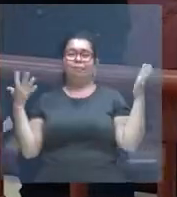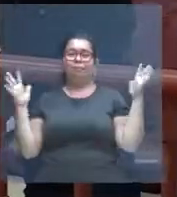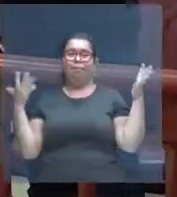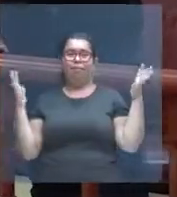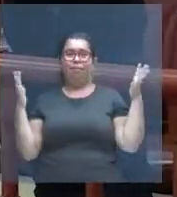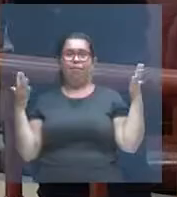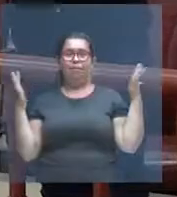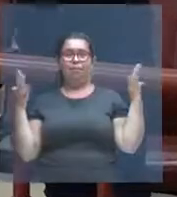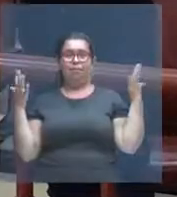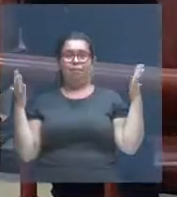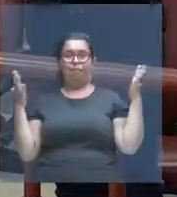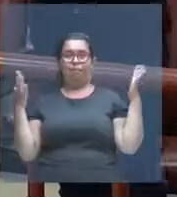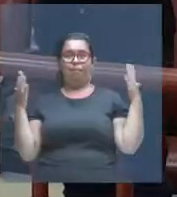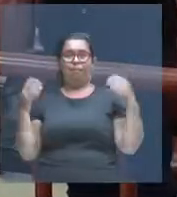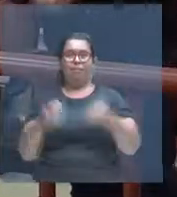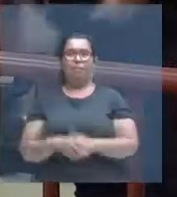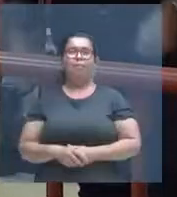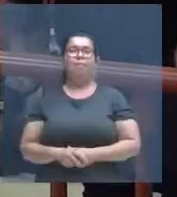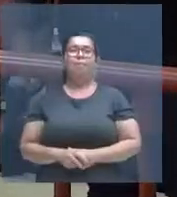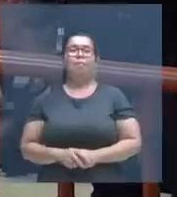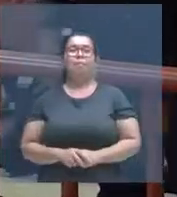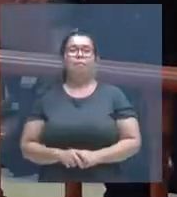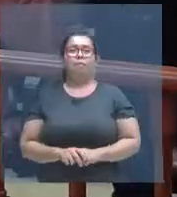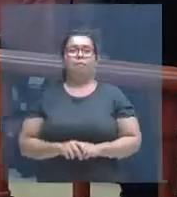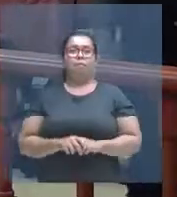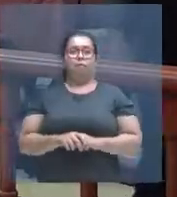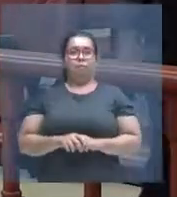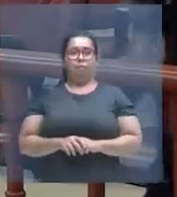Vamos ao encerramento, seu presidente.